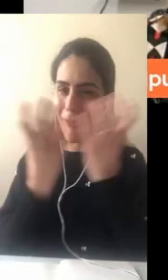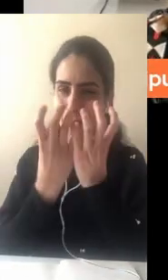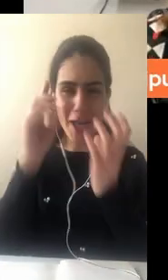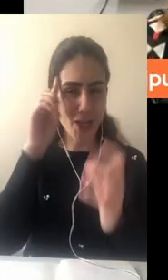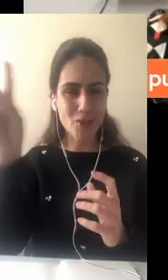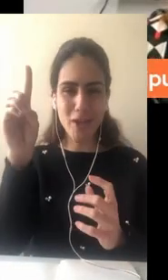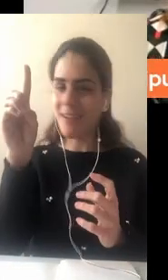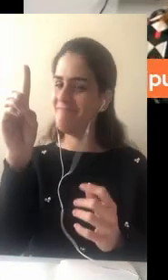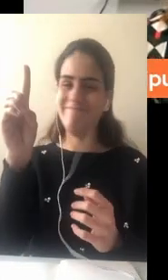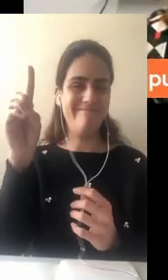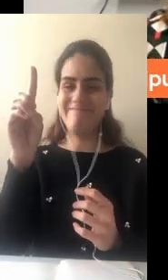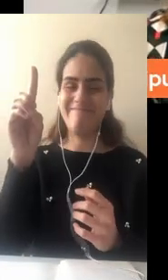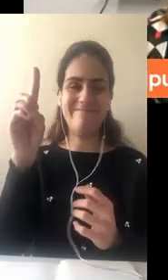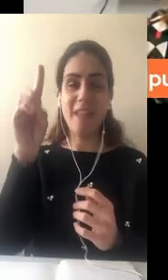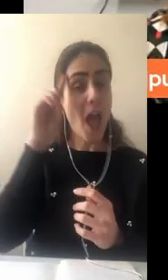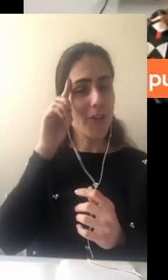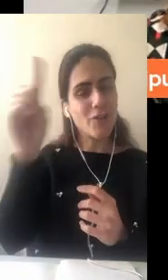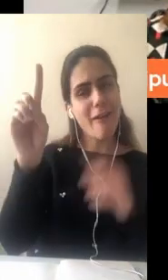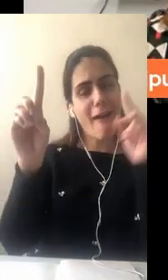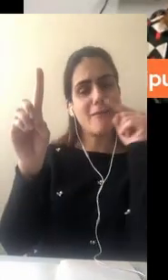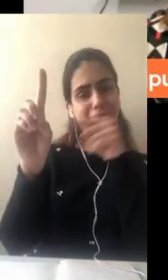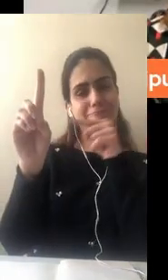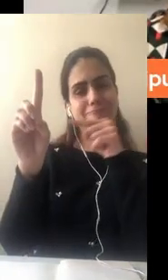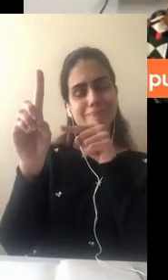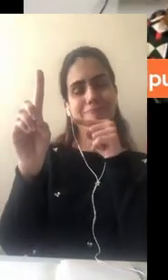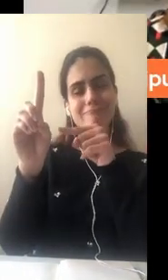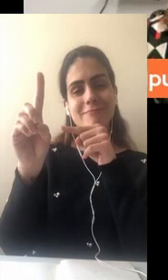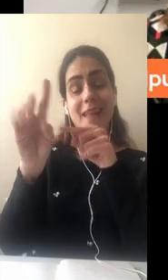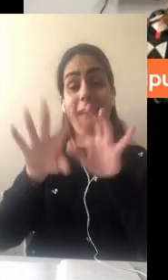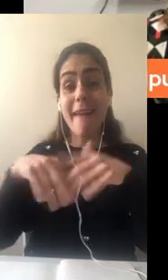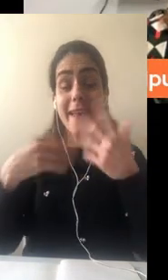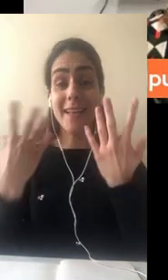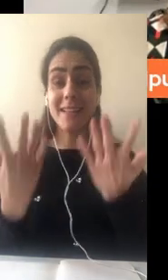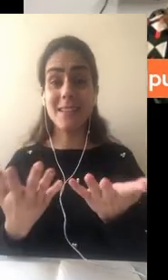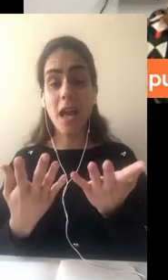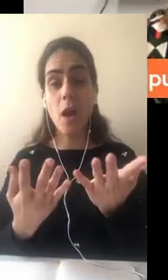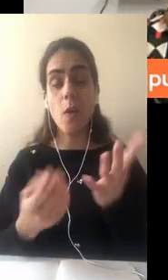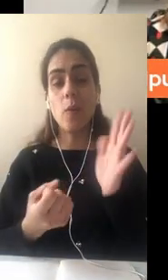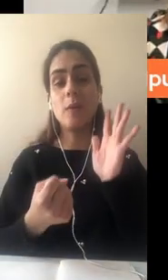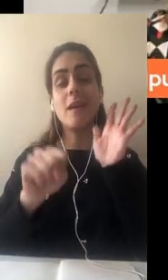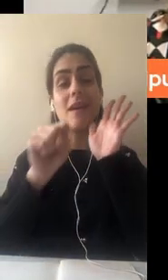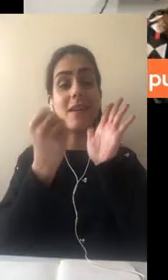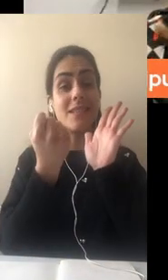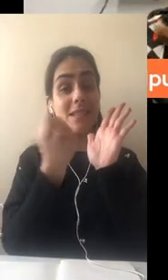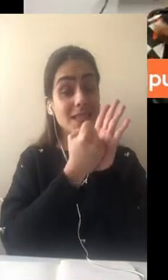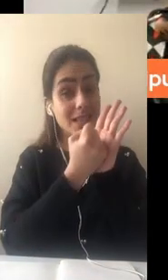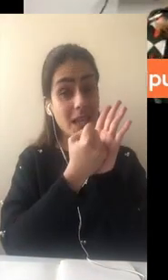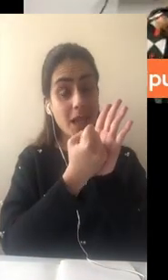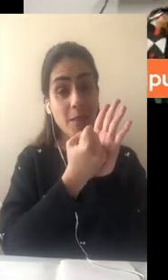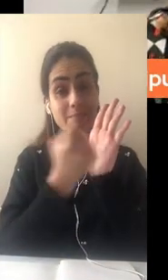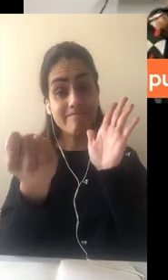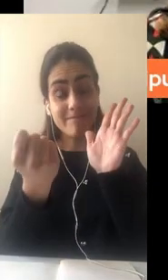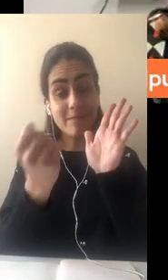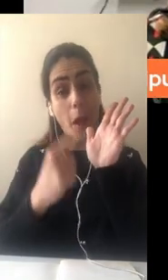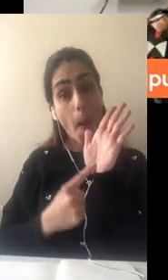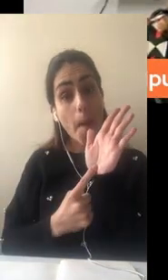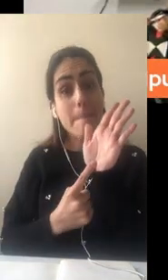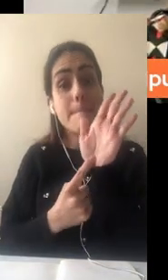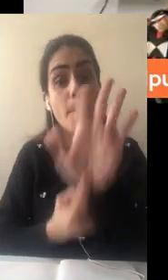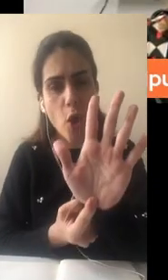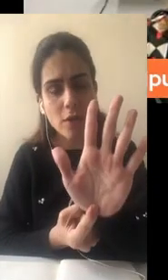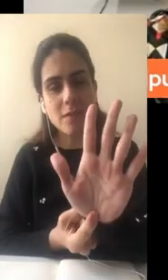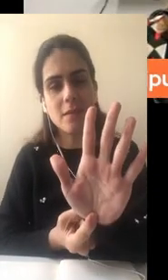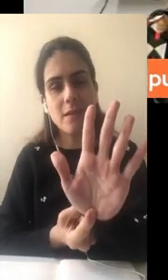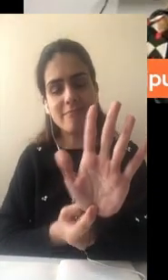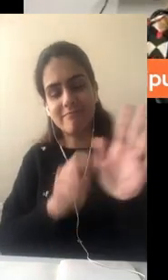dia da Reforma Protestante. E Tá. aí, pegue os símbolos da Reforma Protestante e mostre que nós temos